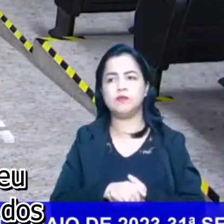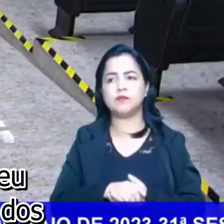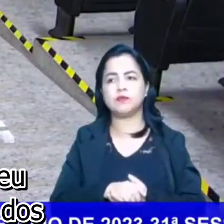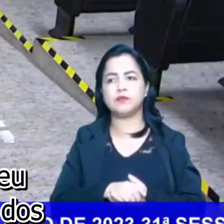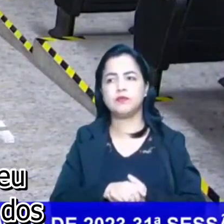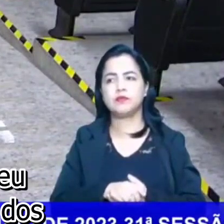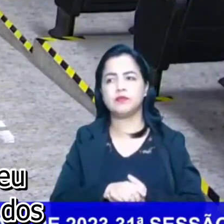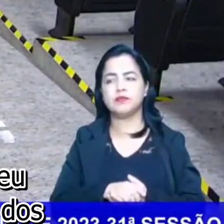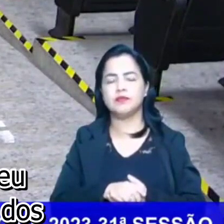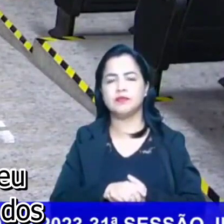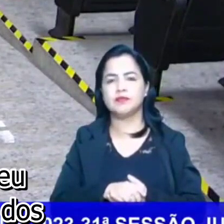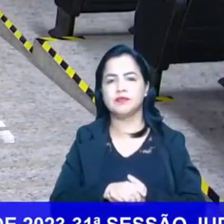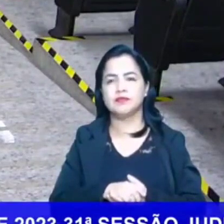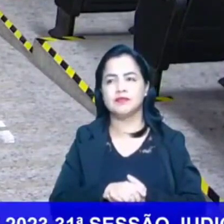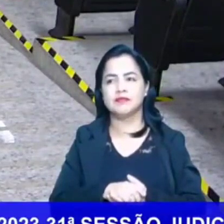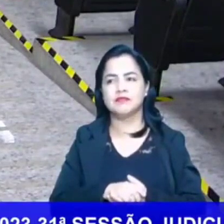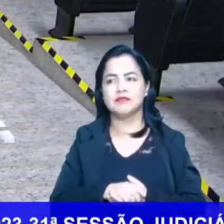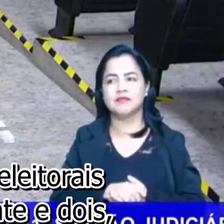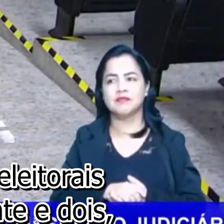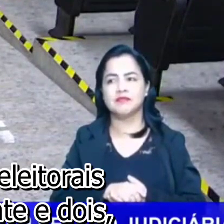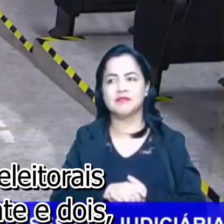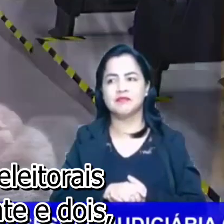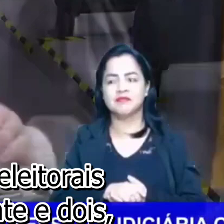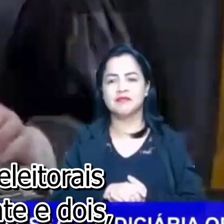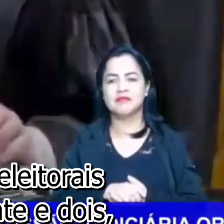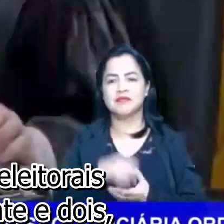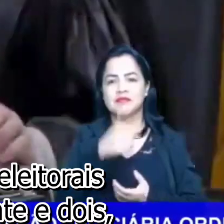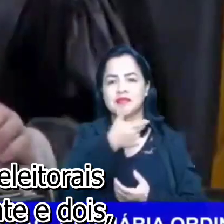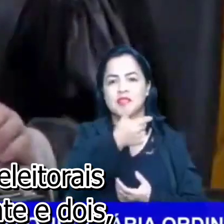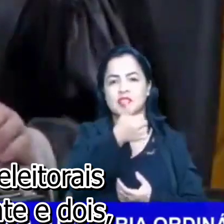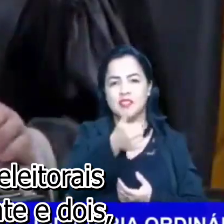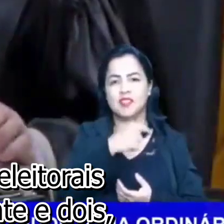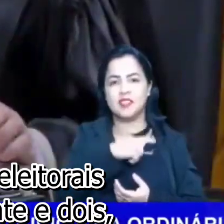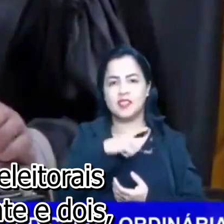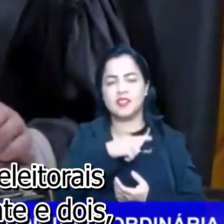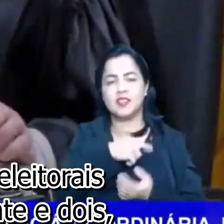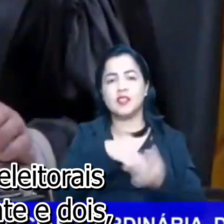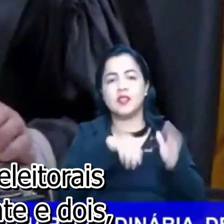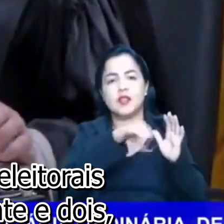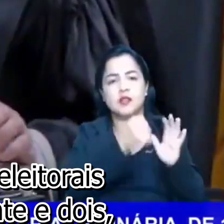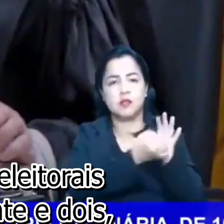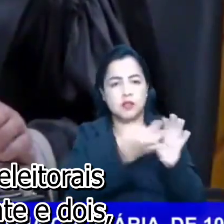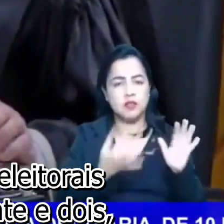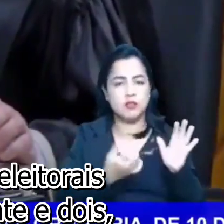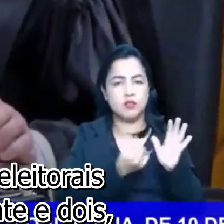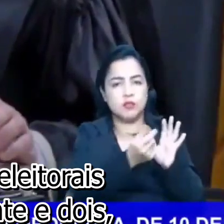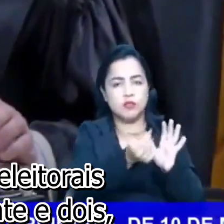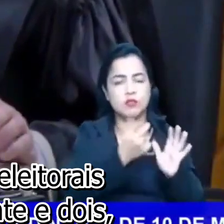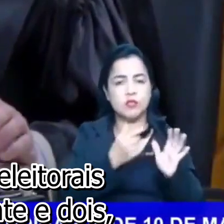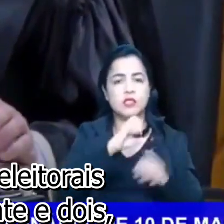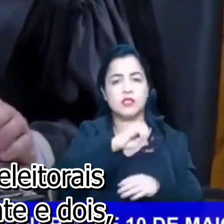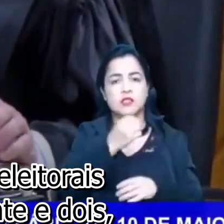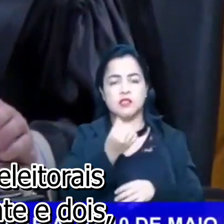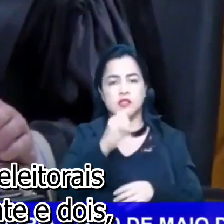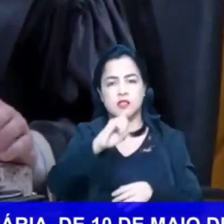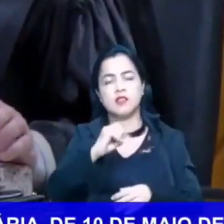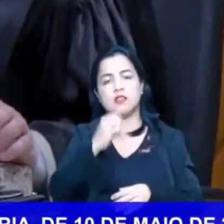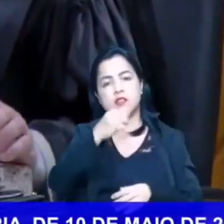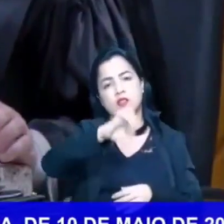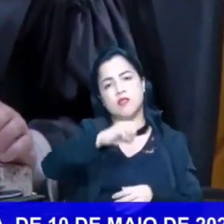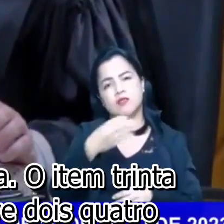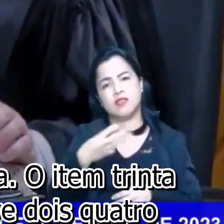vou anunciar então a retirada de pautas dos itens 21, é a prestação de contas eleitorais 0600-923 de